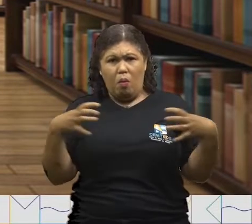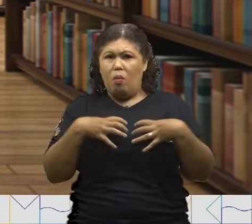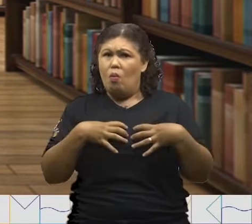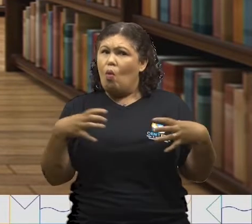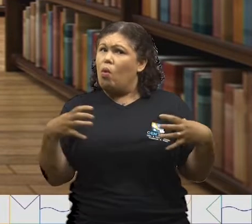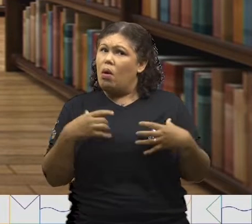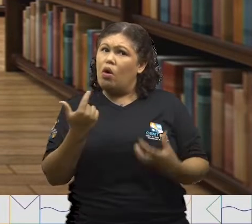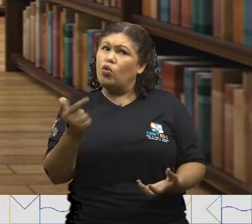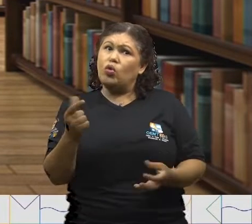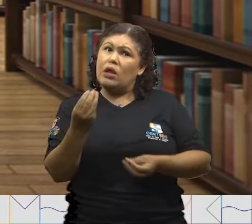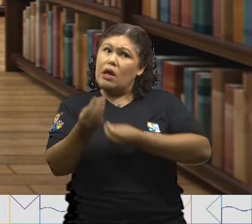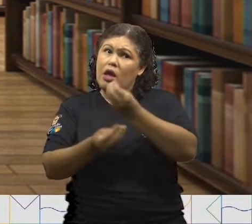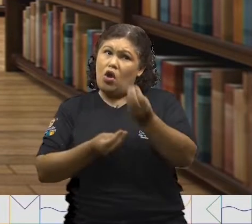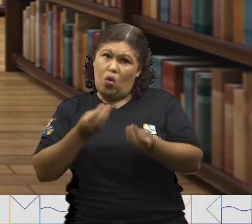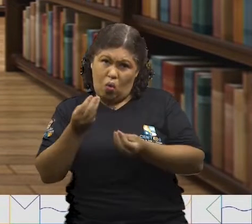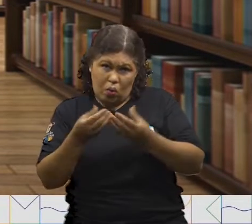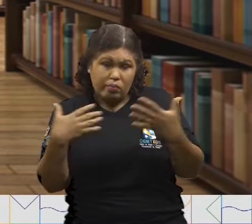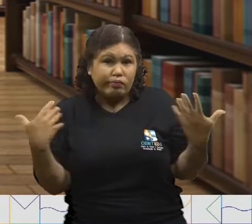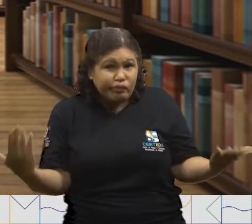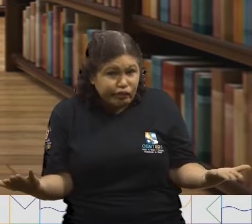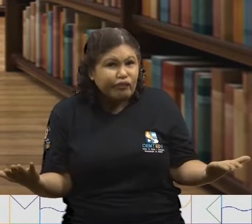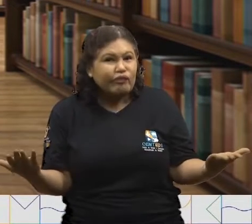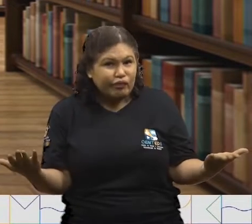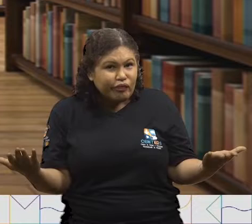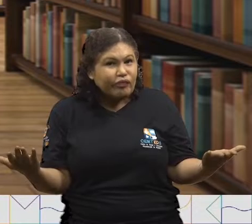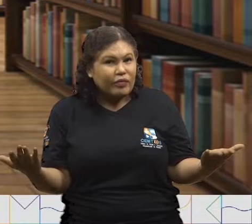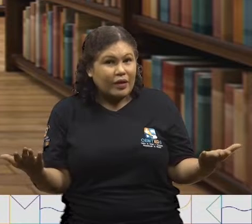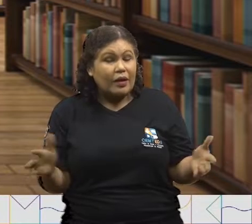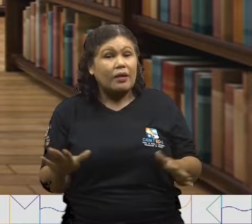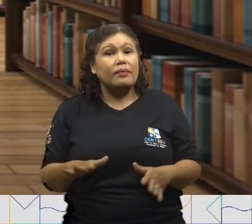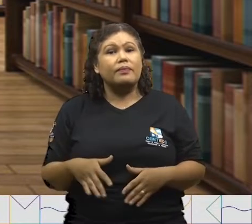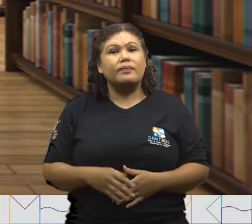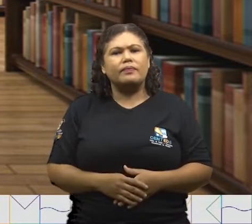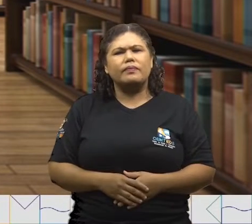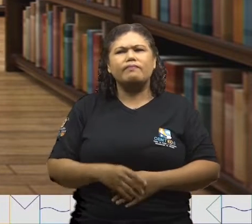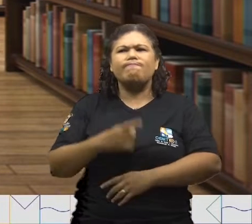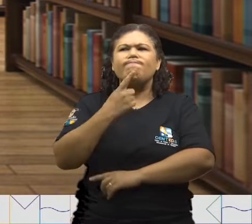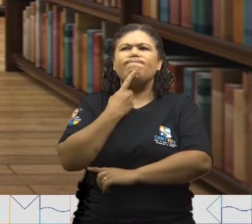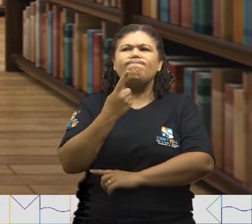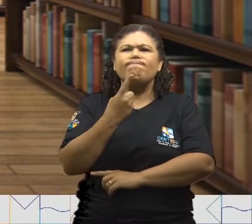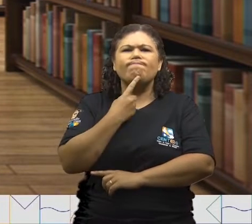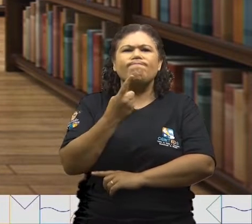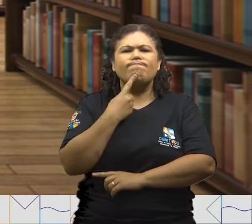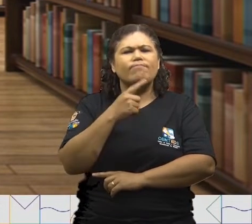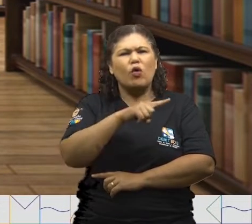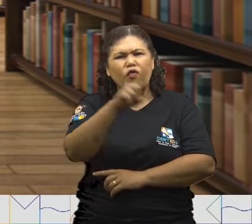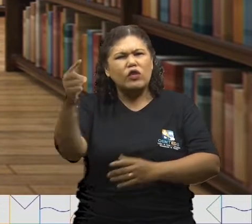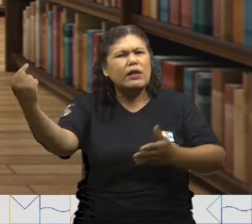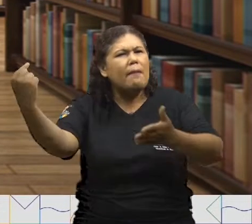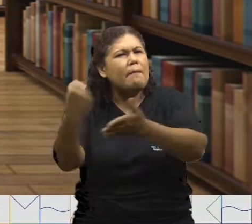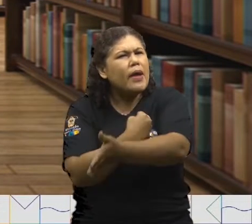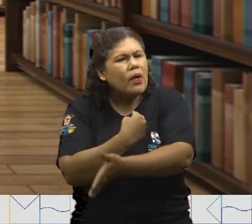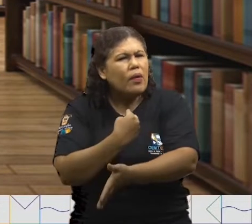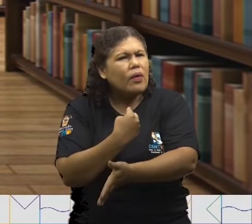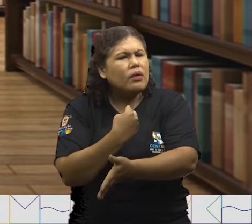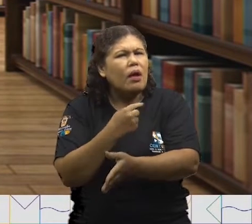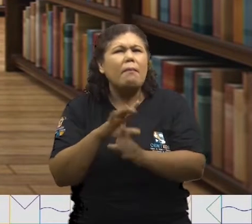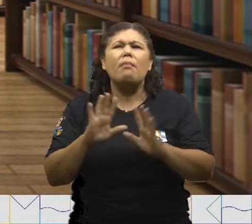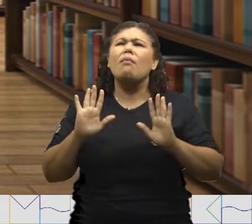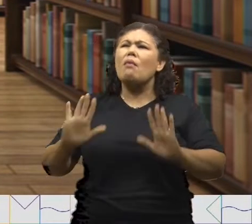sistema respiratório complexo como o nosso. Aí você deve dizer